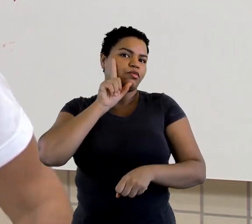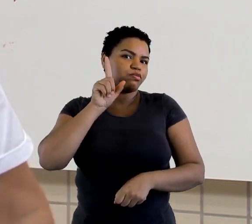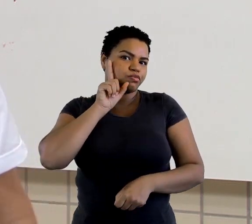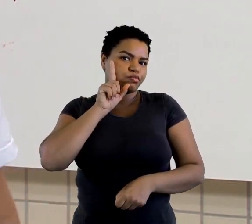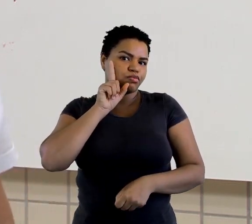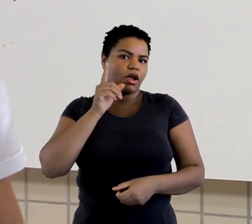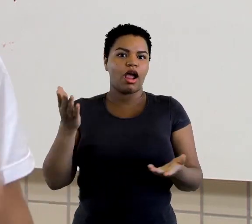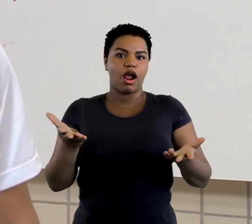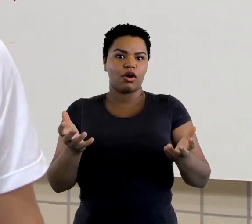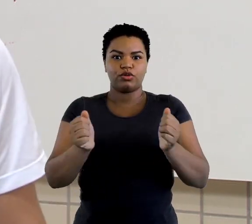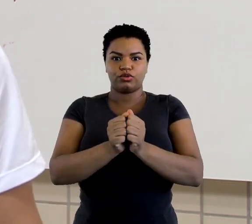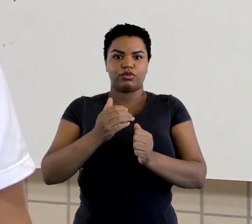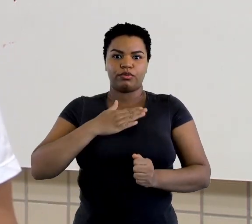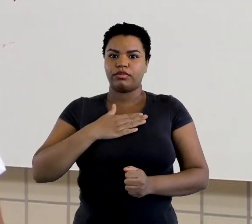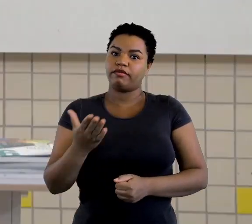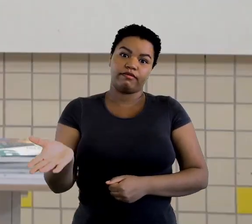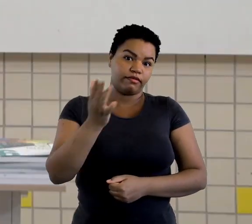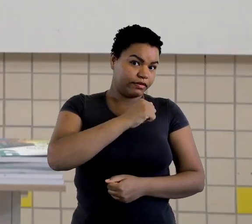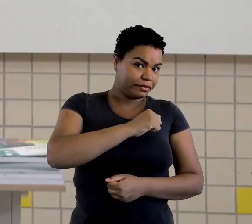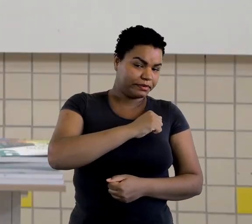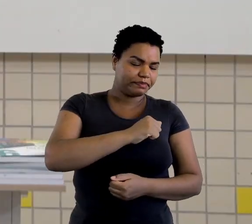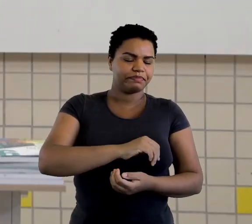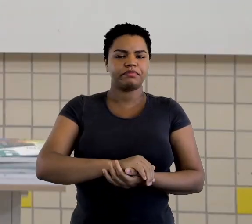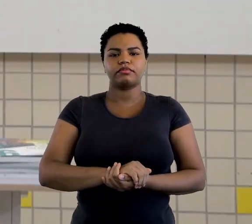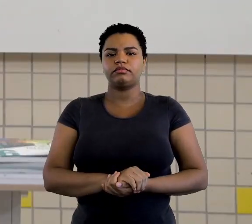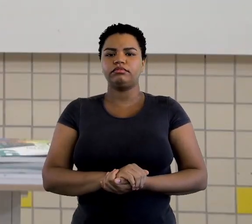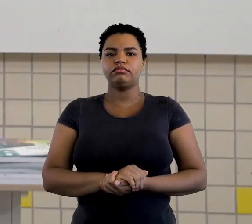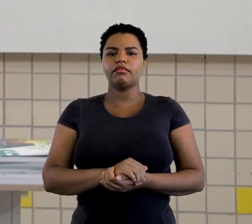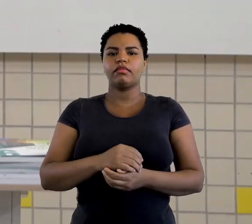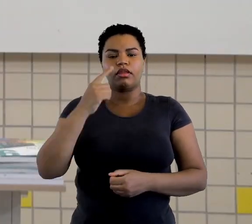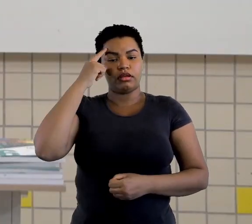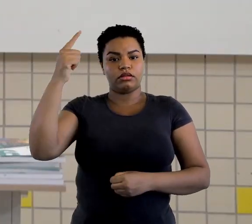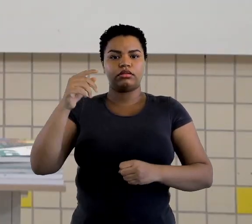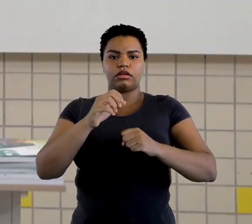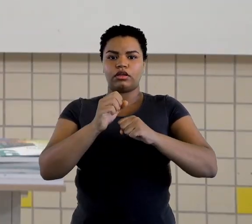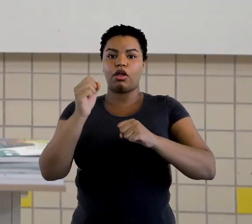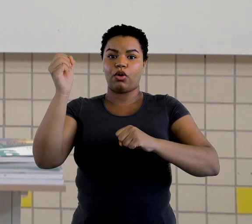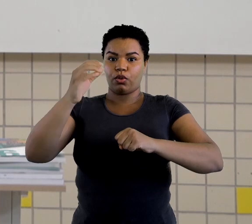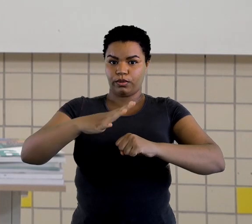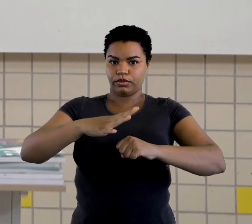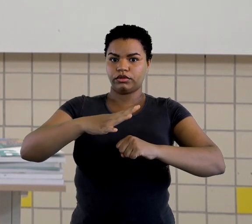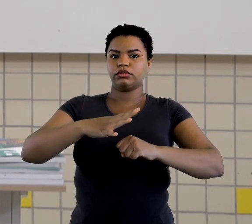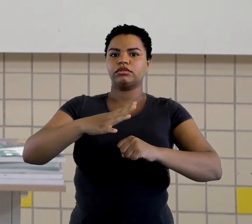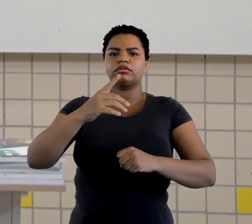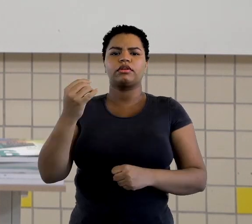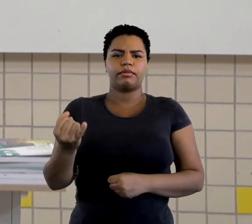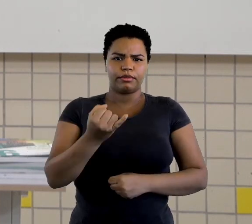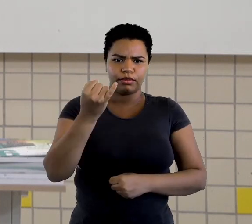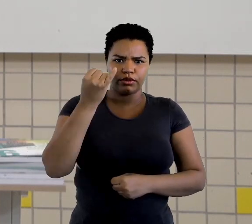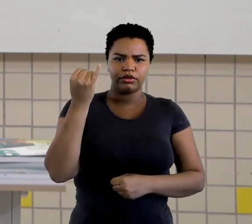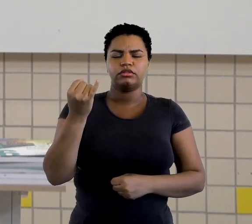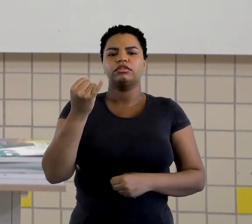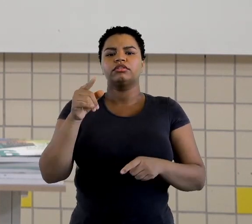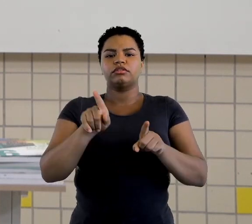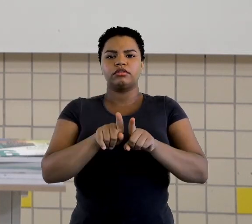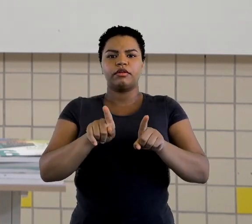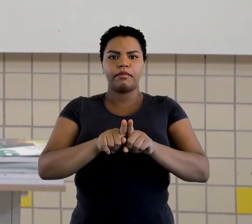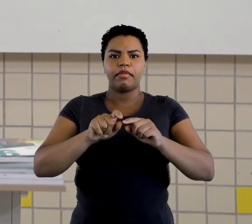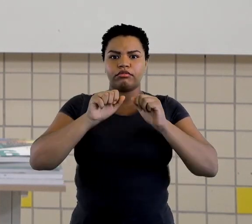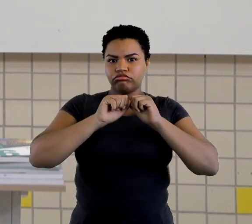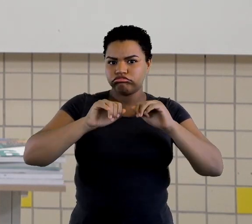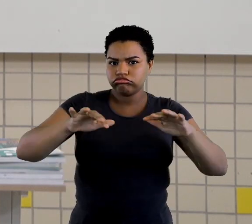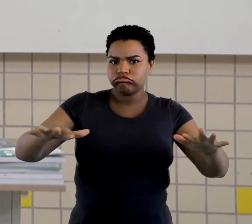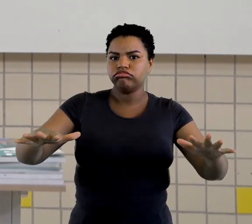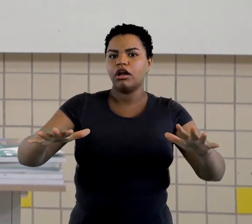comigo. Vamos lá, pessoal? As ideias iluministas tiveram grande importância, grande repercussão a partir do século